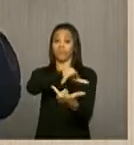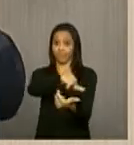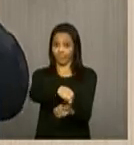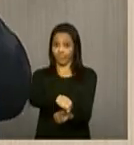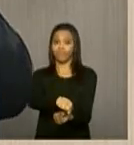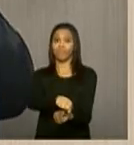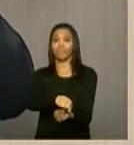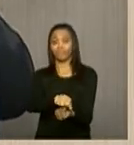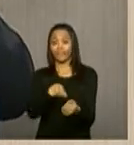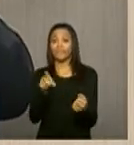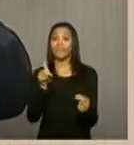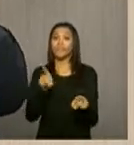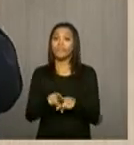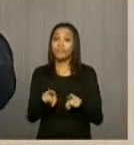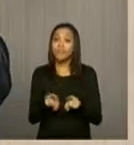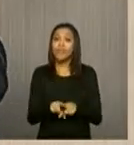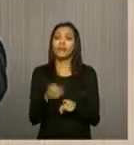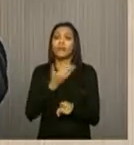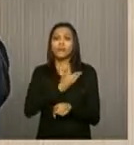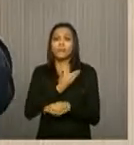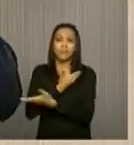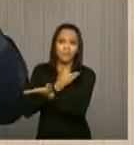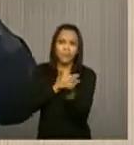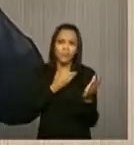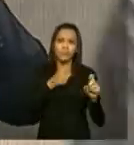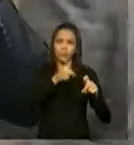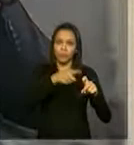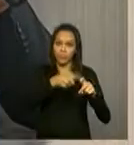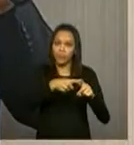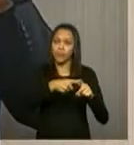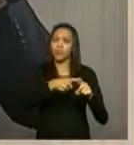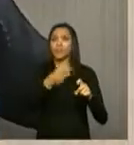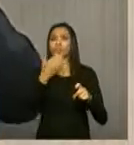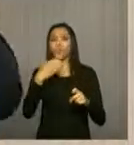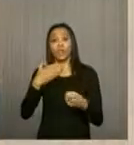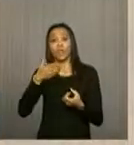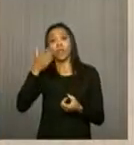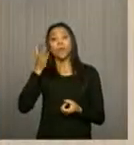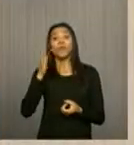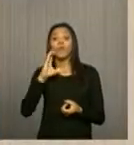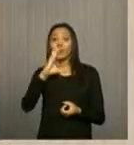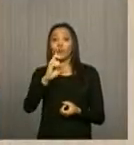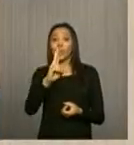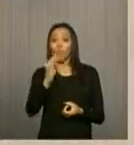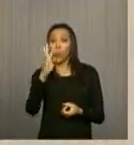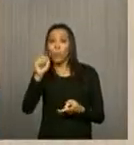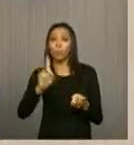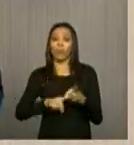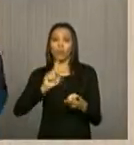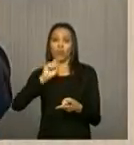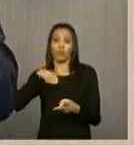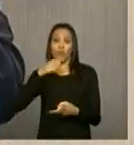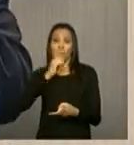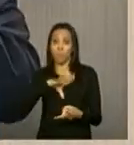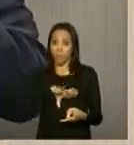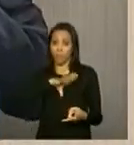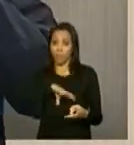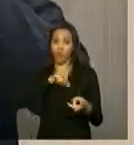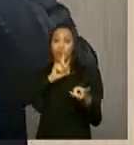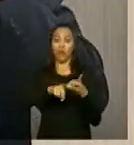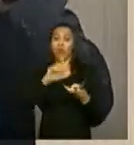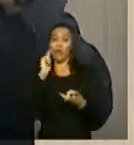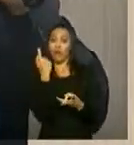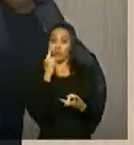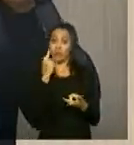prestigiada pela participação dos colegas peritos de cuba de portugal de espanha da argentina do uruguai que